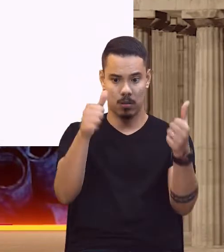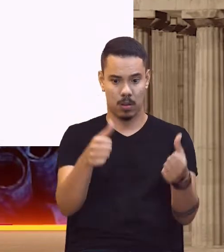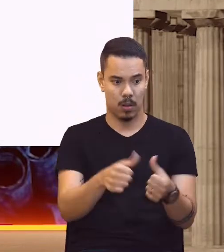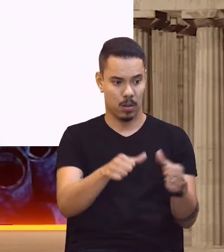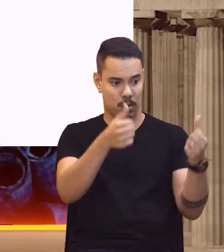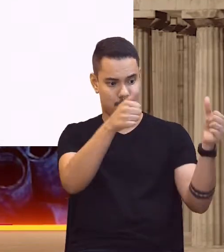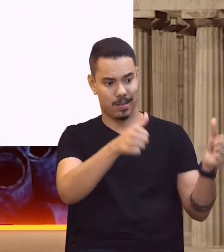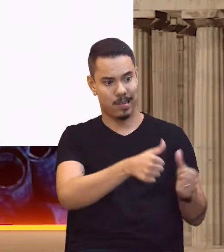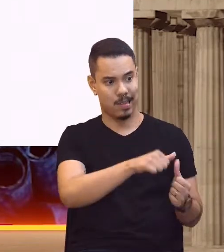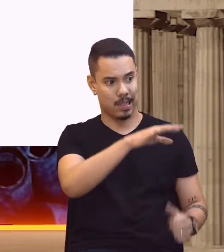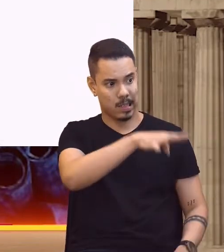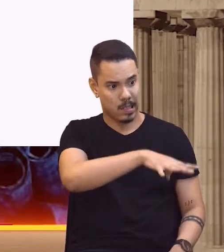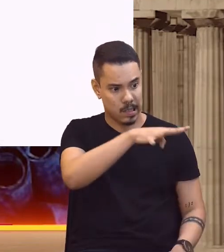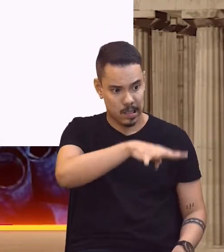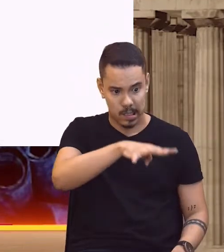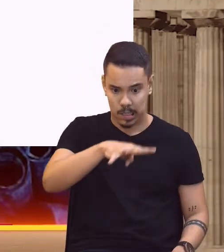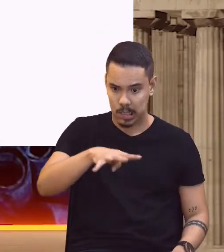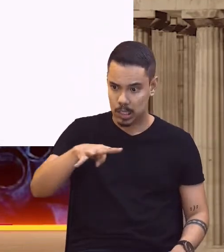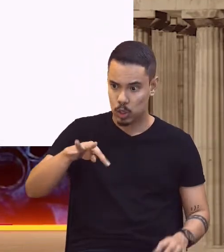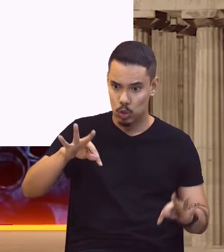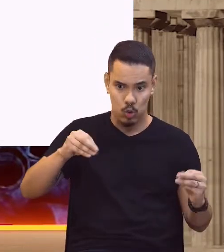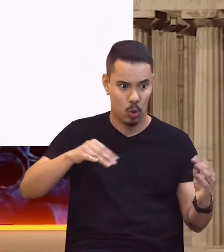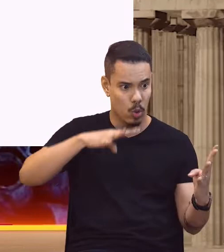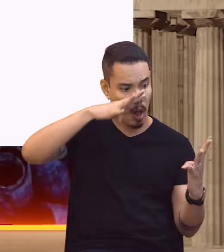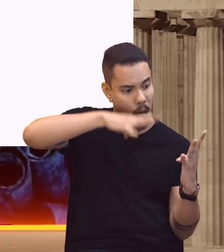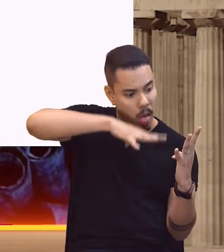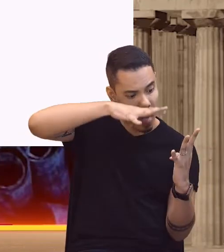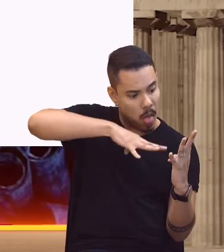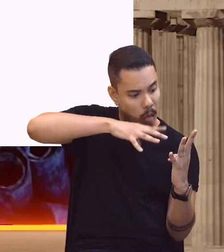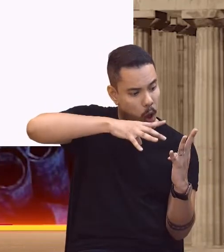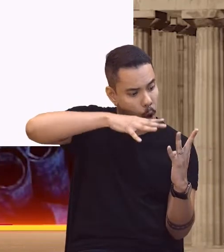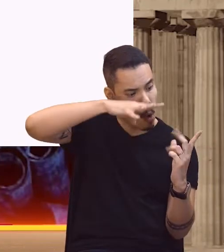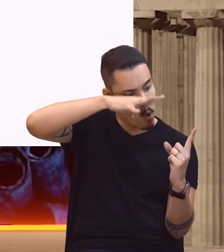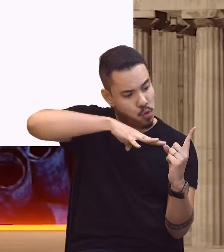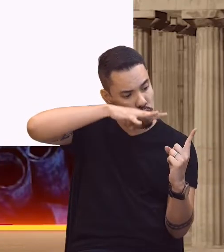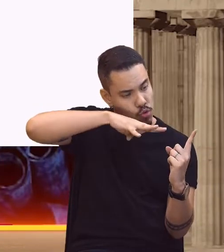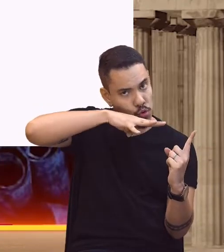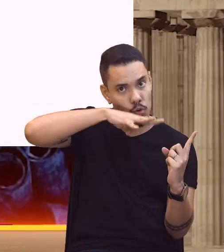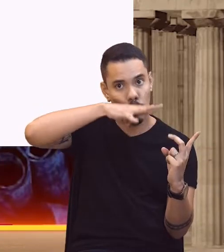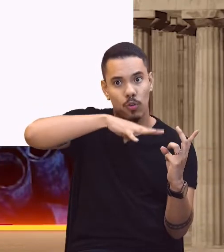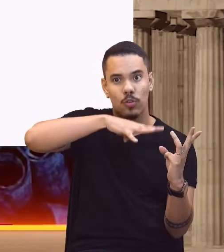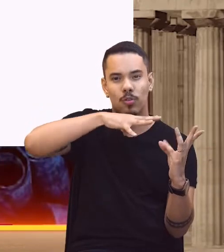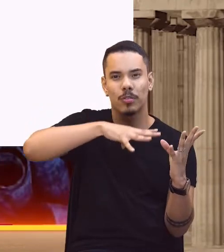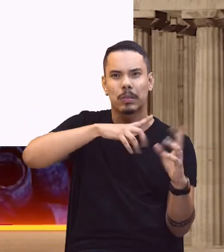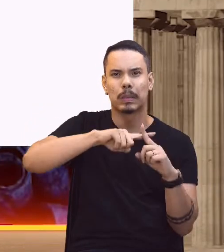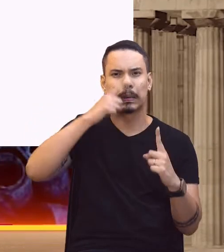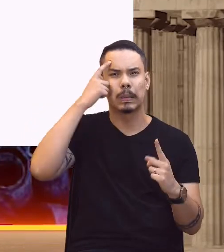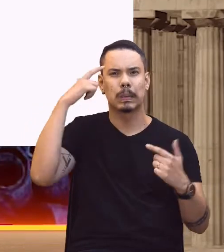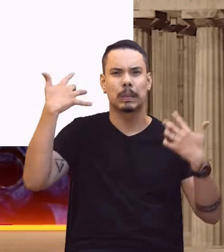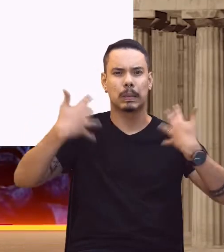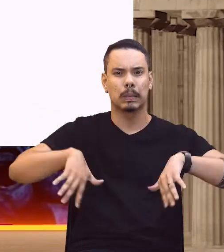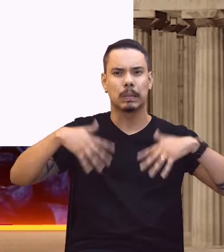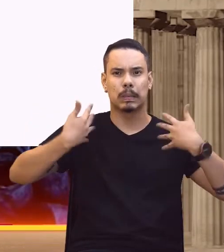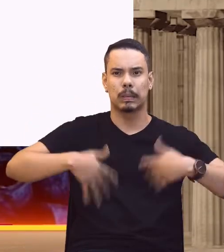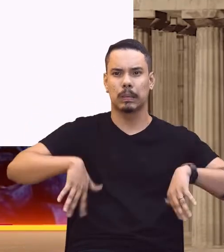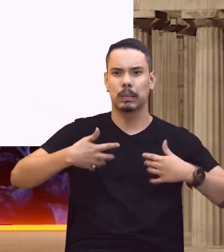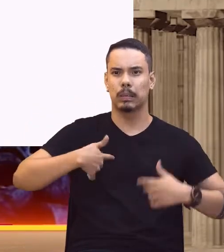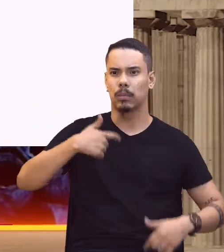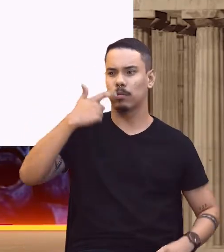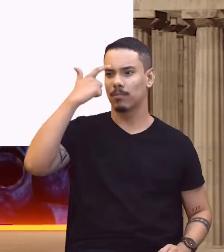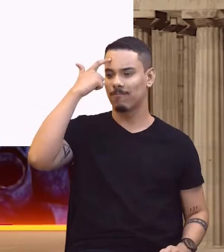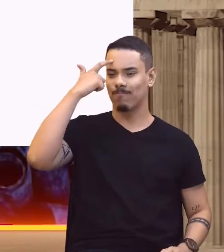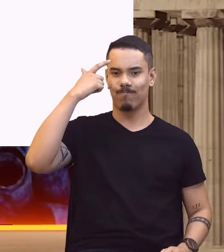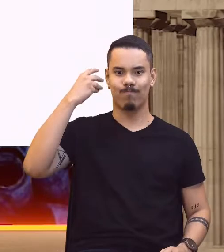concordam que eu adore também outros deuses? Então os povos naquela época eles ficavam de uma certa forma